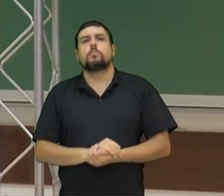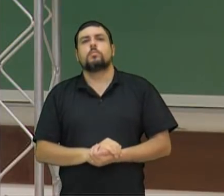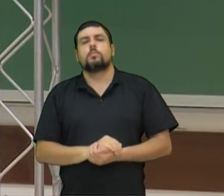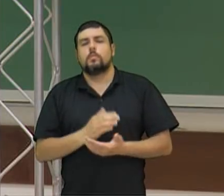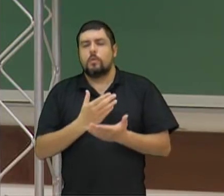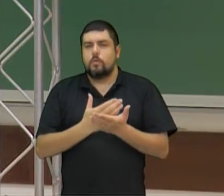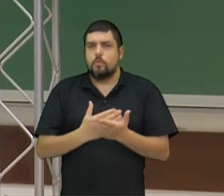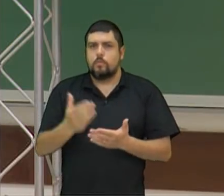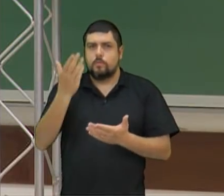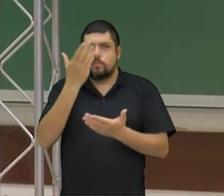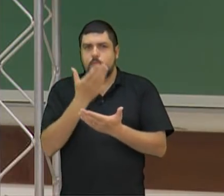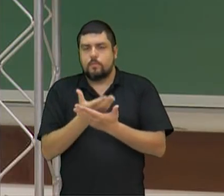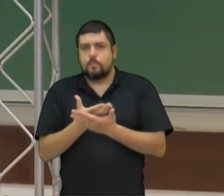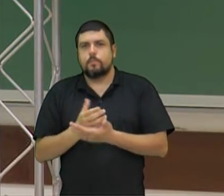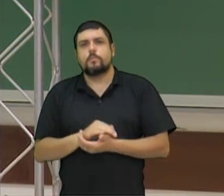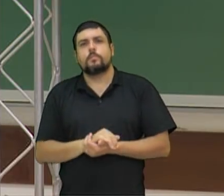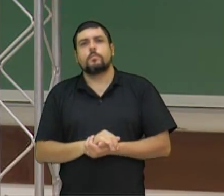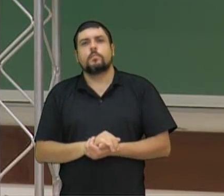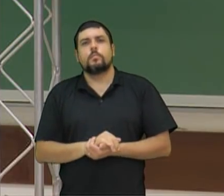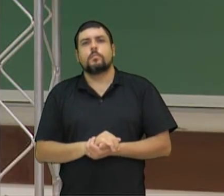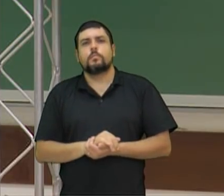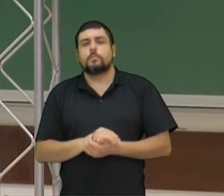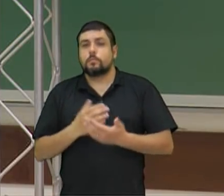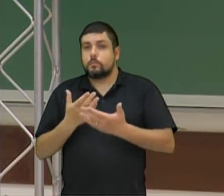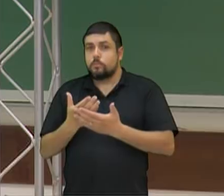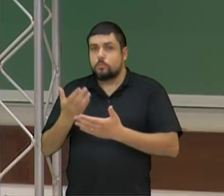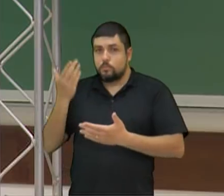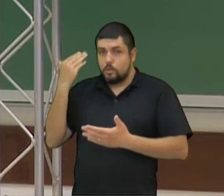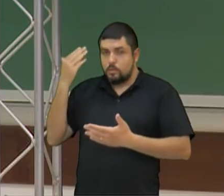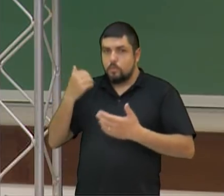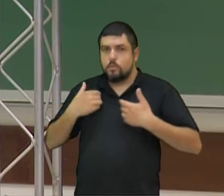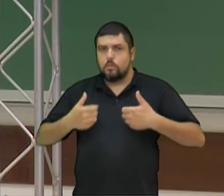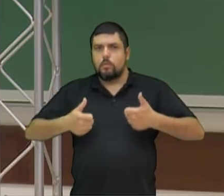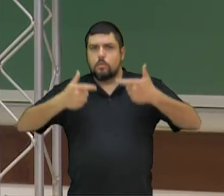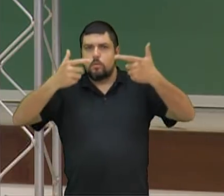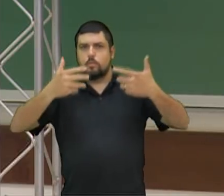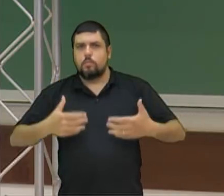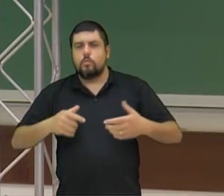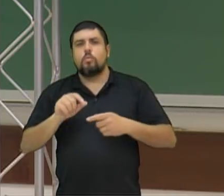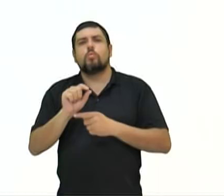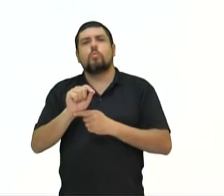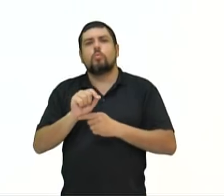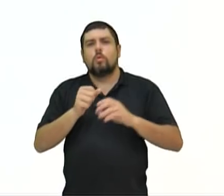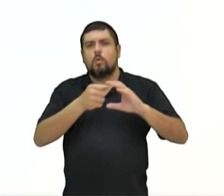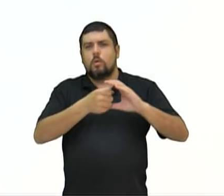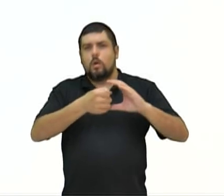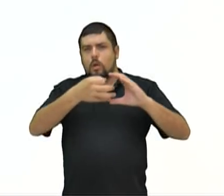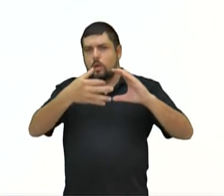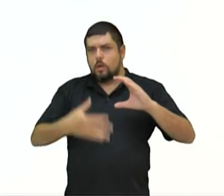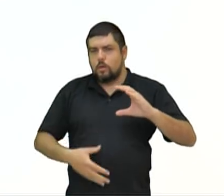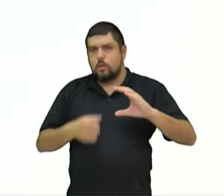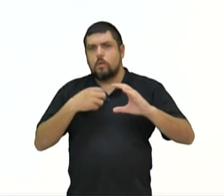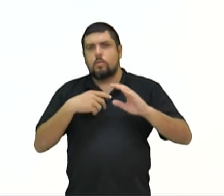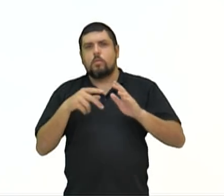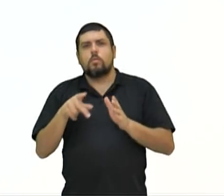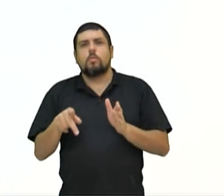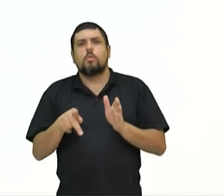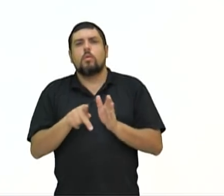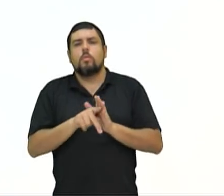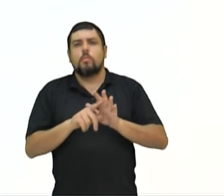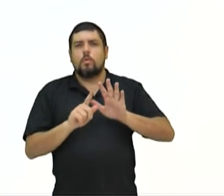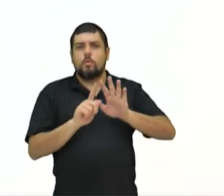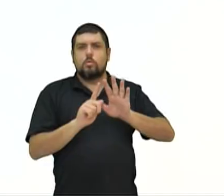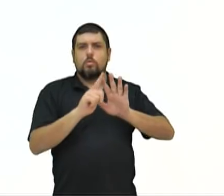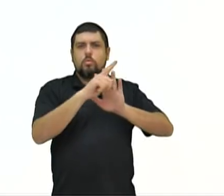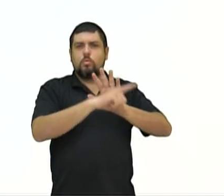aula? Na aula passada, a gente viu de novo as características dos elementos que compõem o gênero